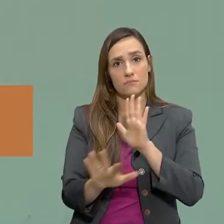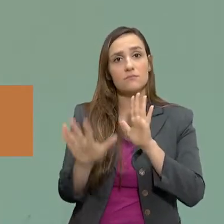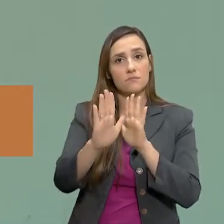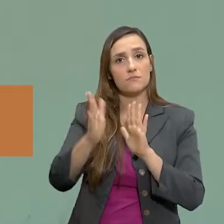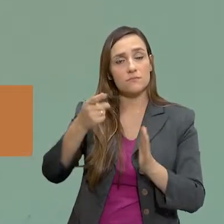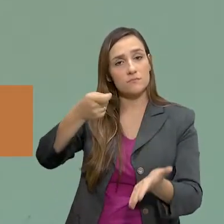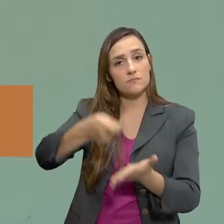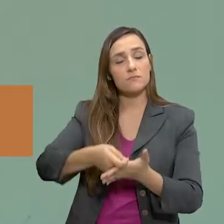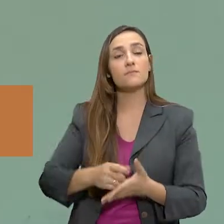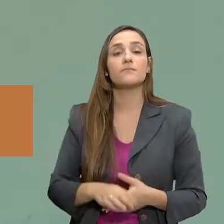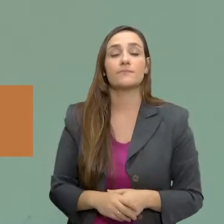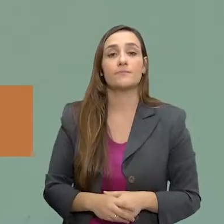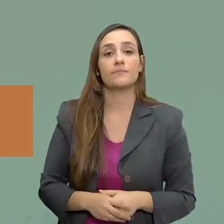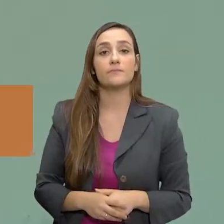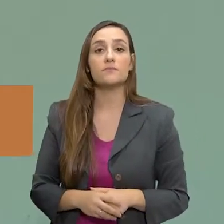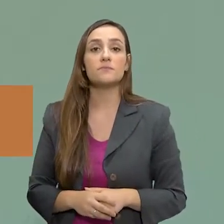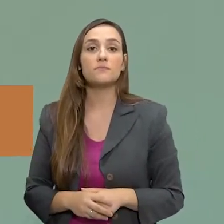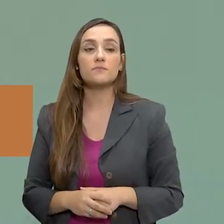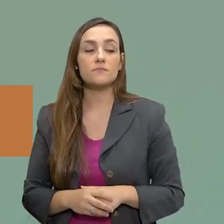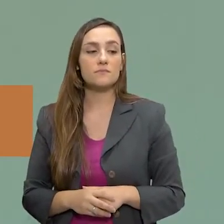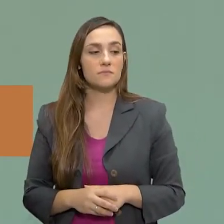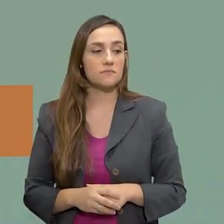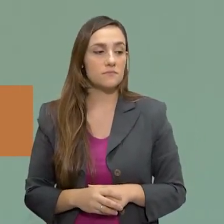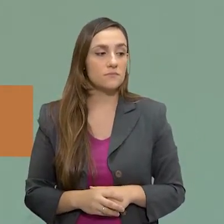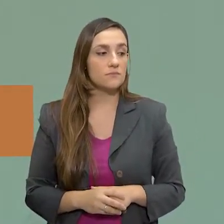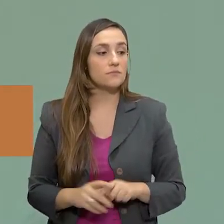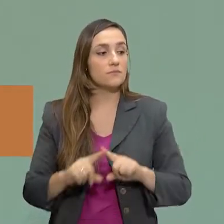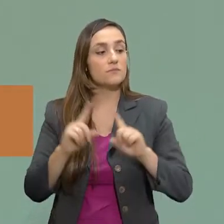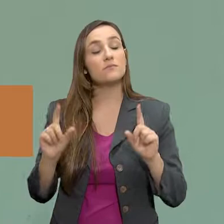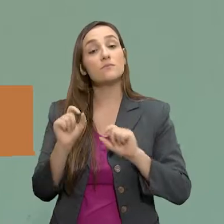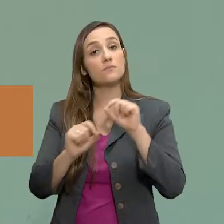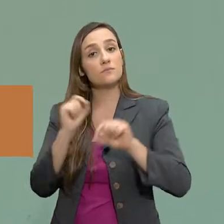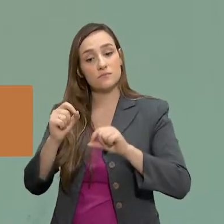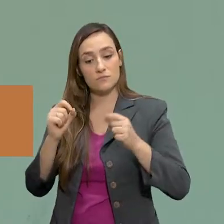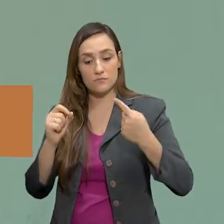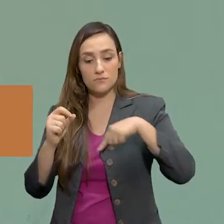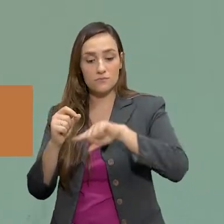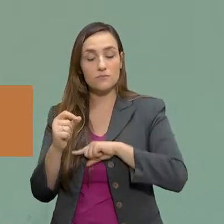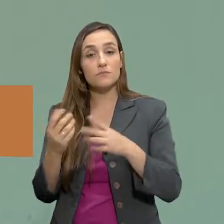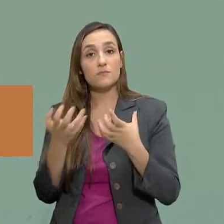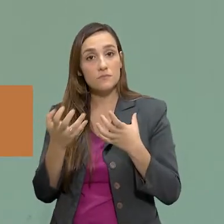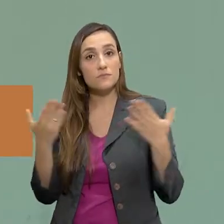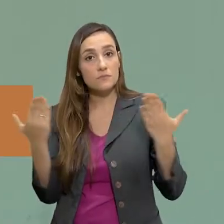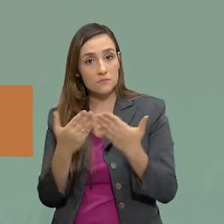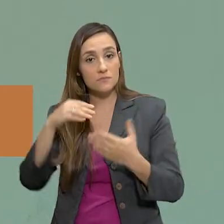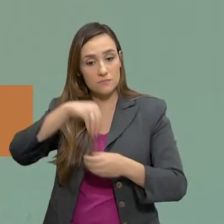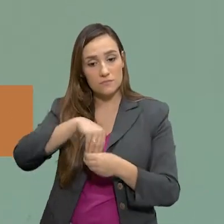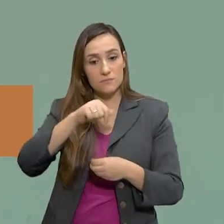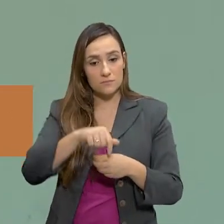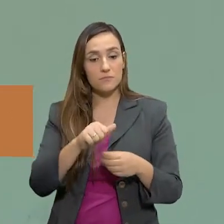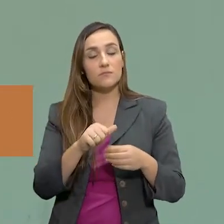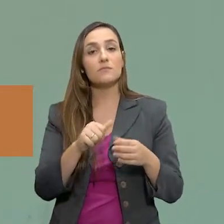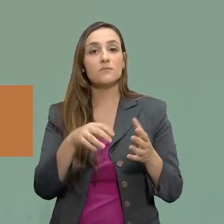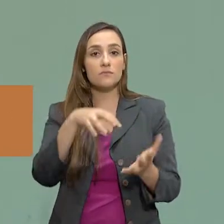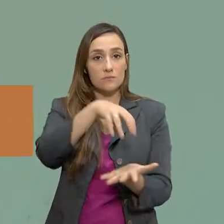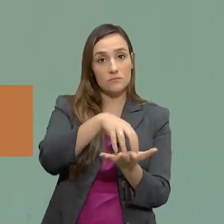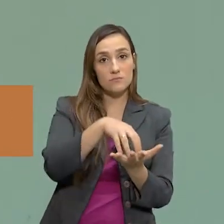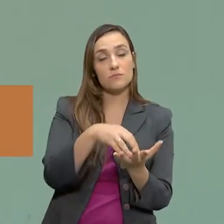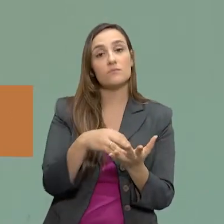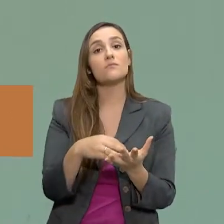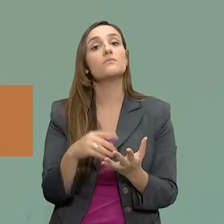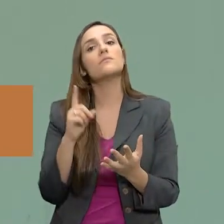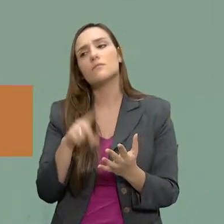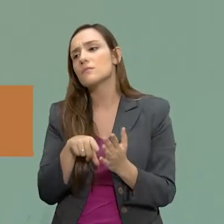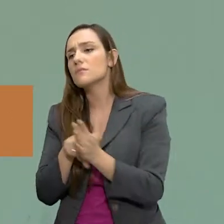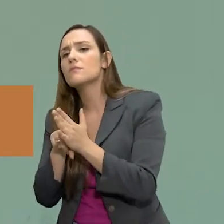legislação federal também. E o que a gente quer com pretende, né, dentro do núcleo com esse